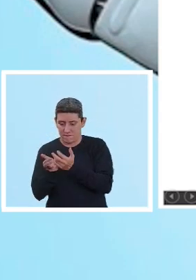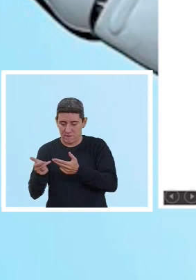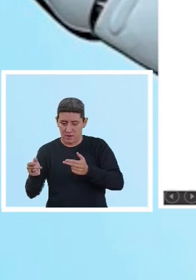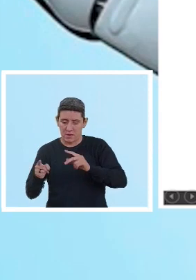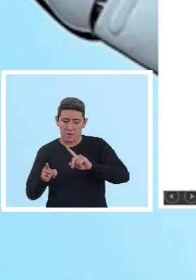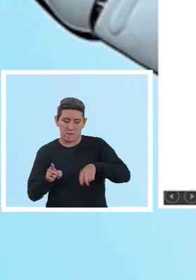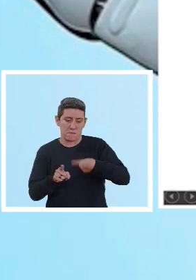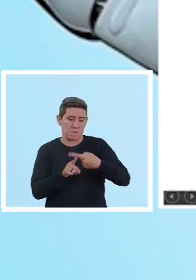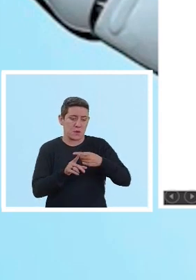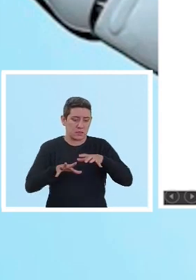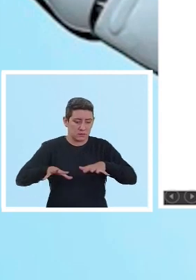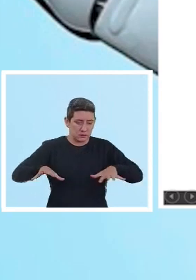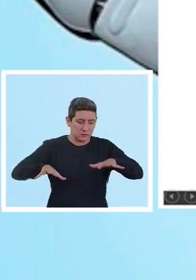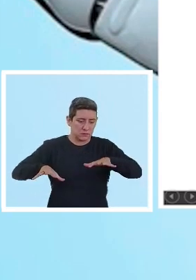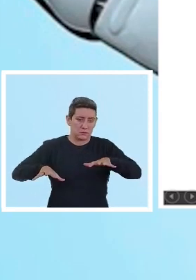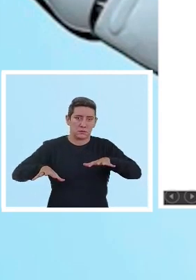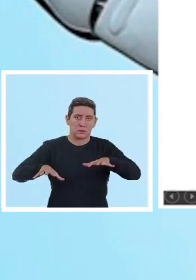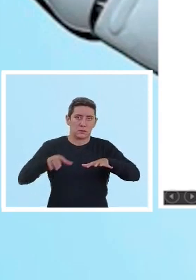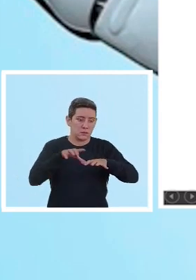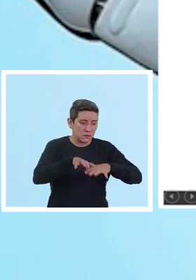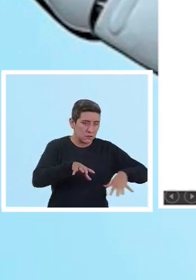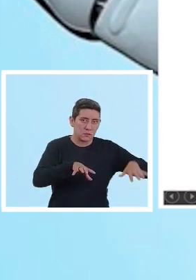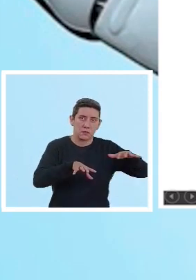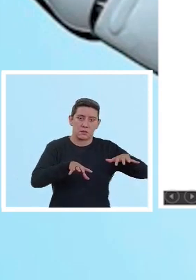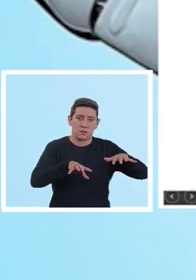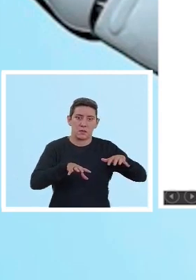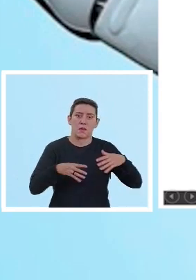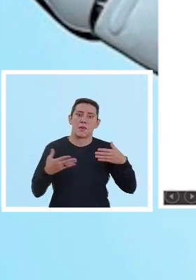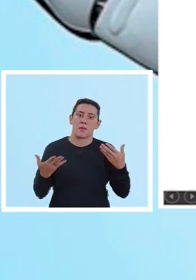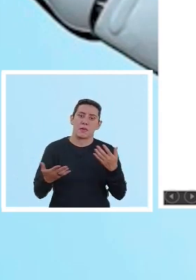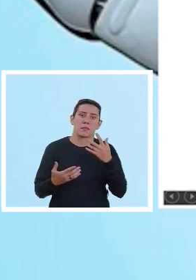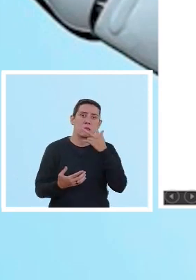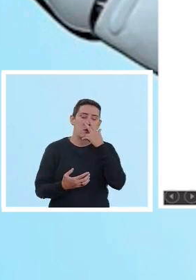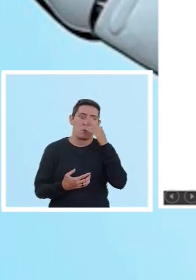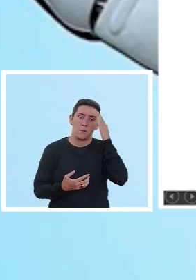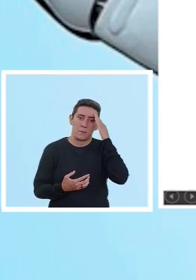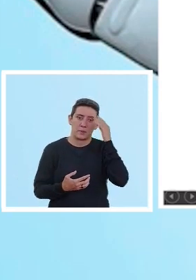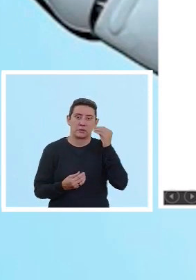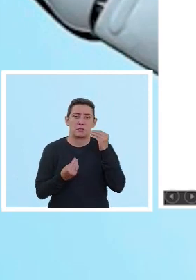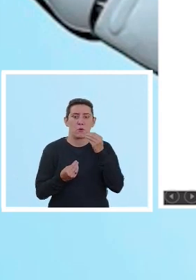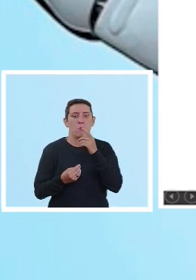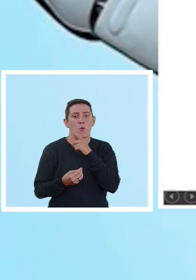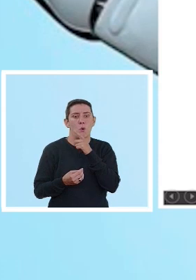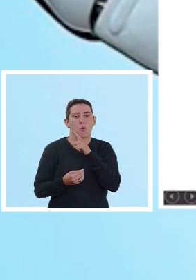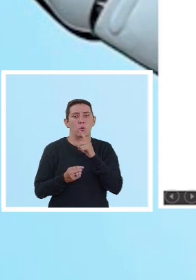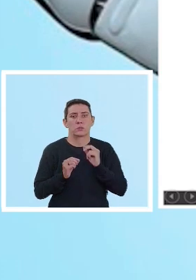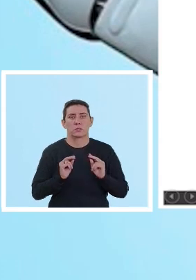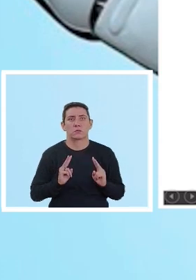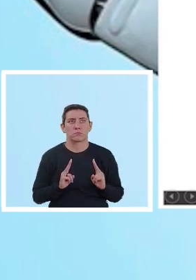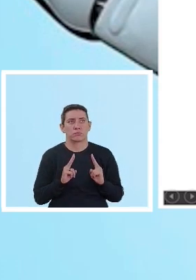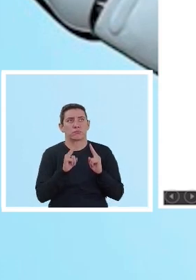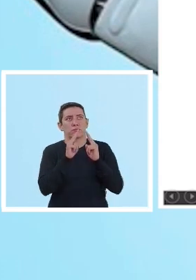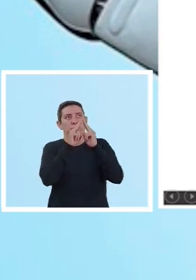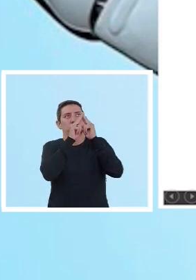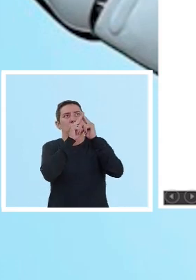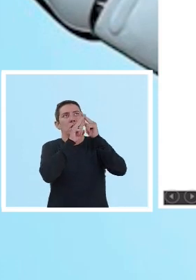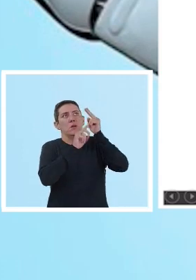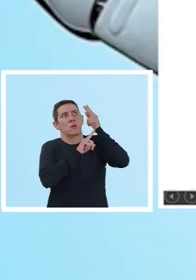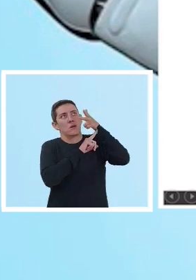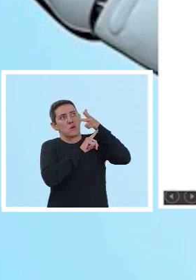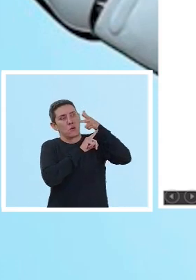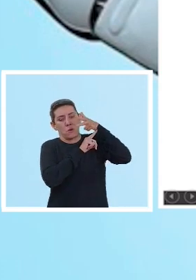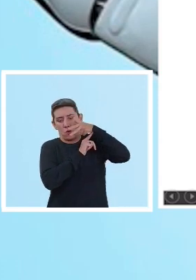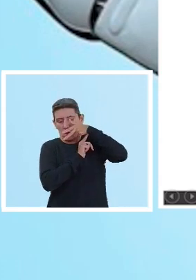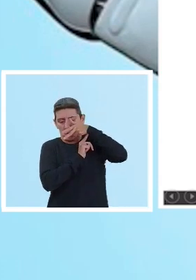a gente costuma dizer que as novilhas não vão ficar montando uma na outra parando e sorrindo para a câmera é um